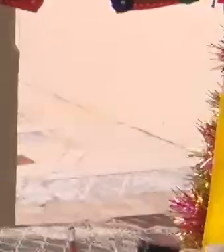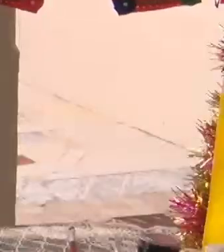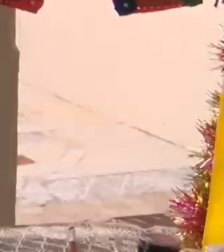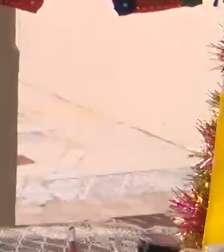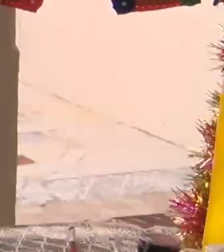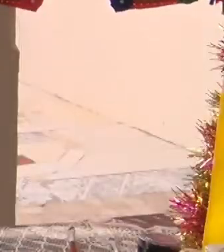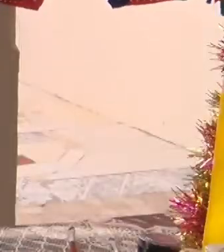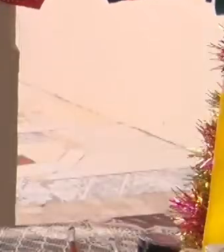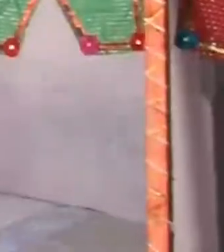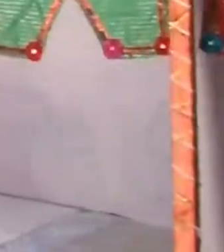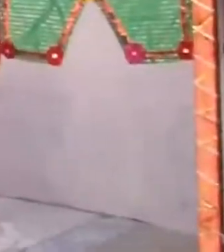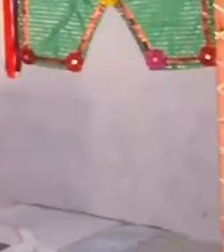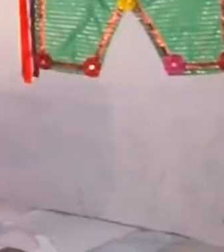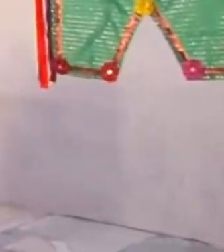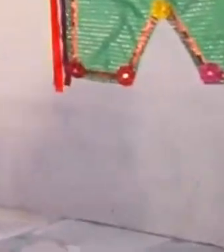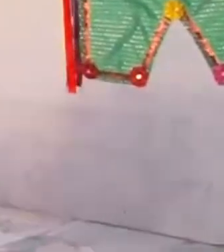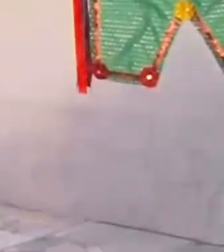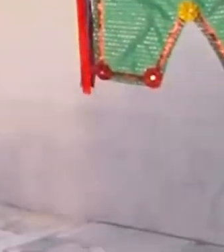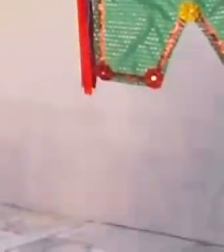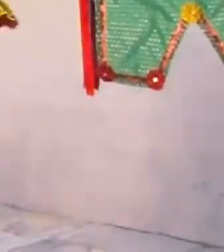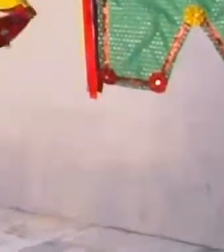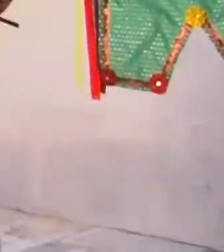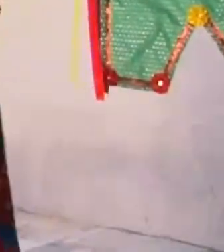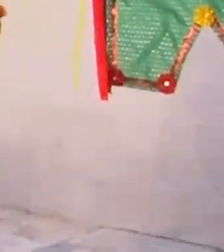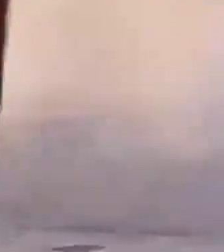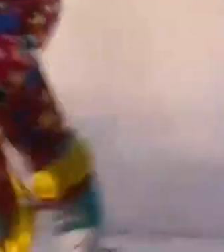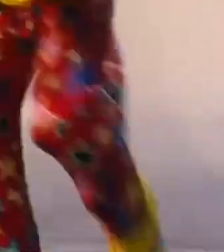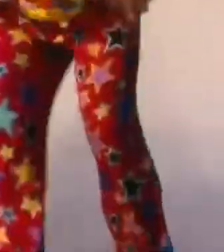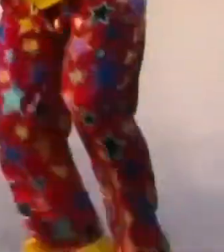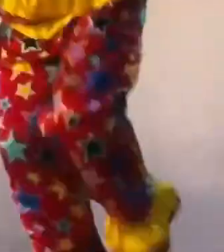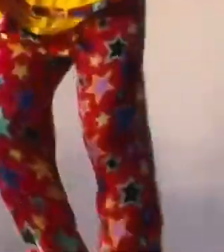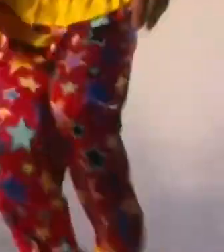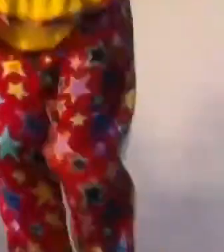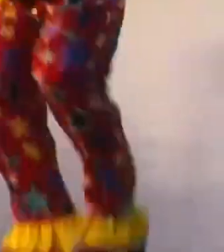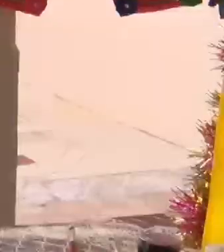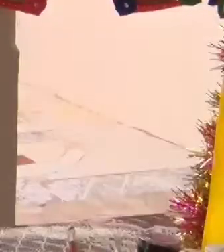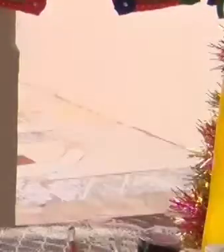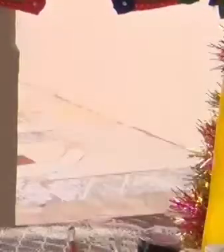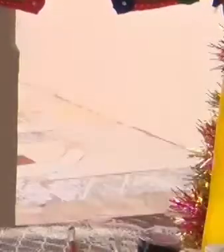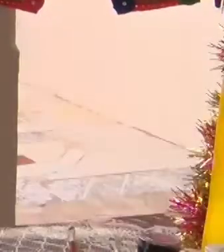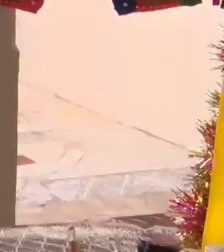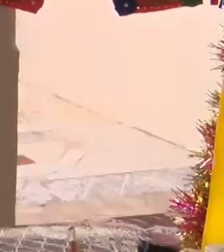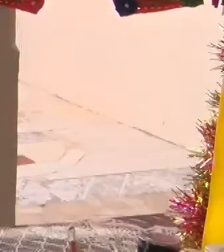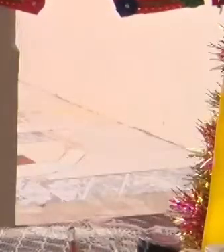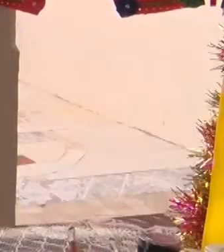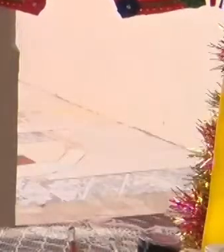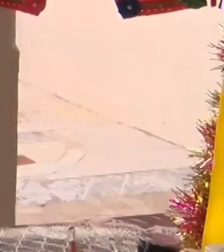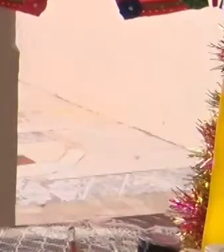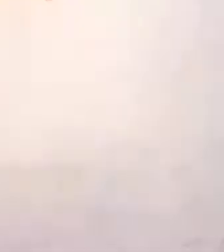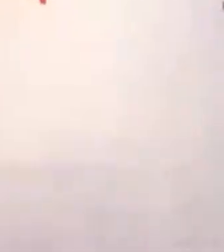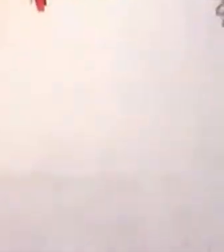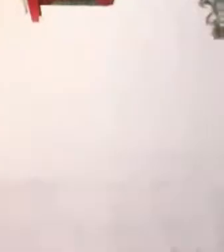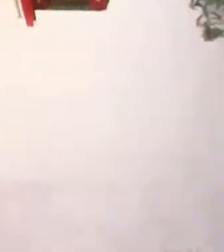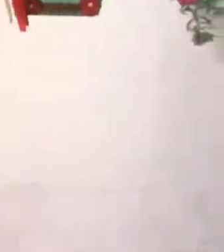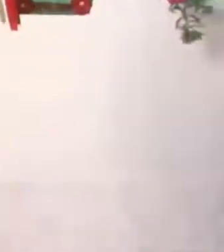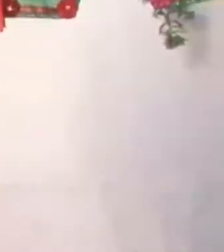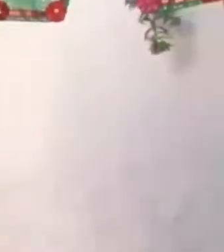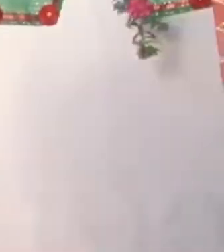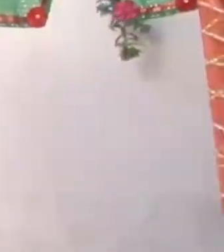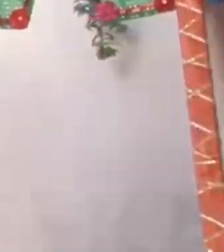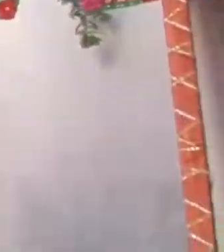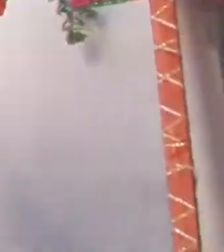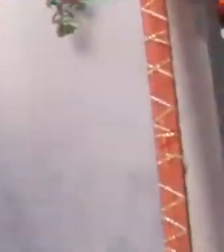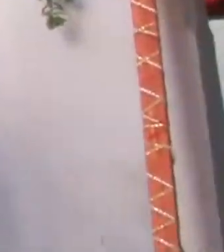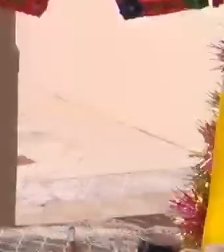idade. Para mim, ser mestre é você ter a responsabilidade com a sua cultura, né? E em muitos casos, sem o mestre, infelizmente, os